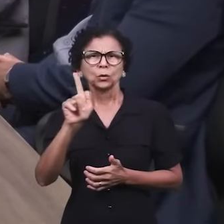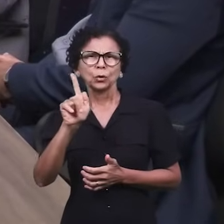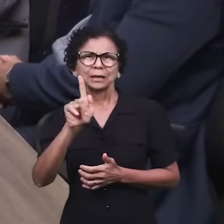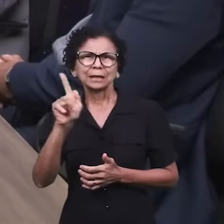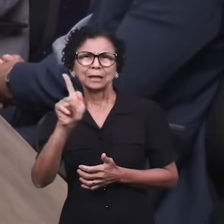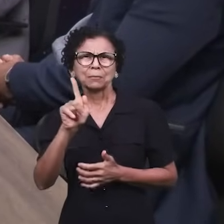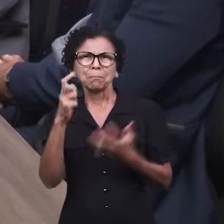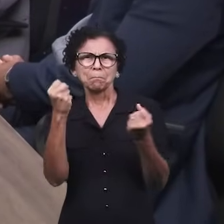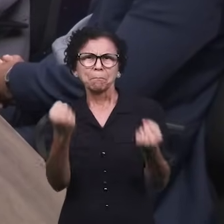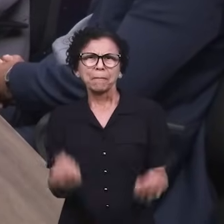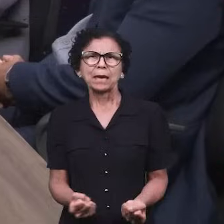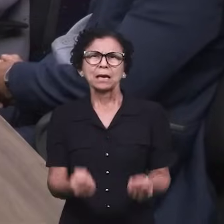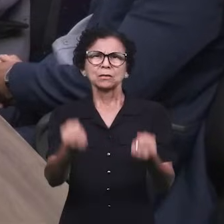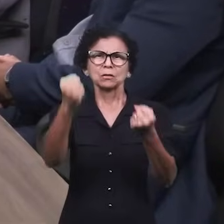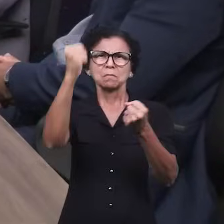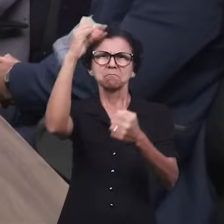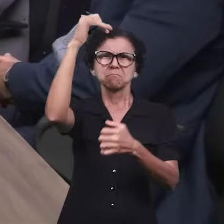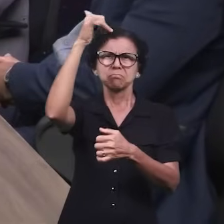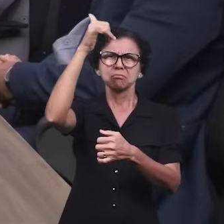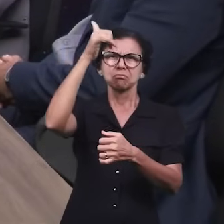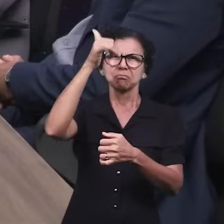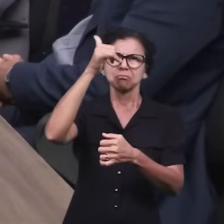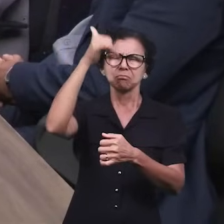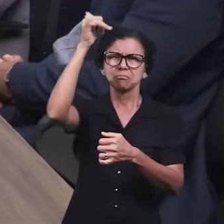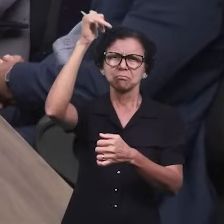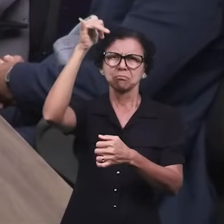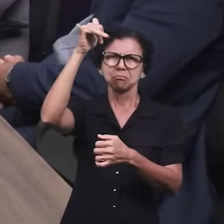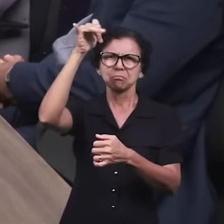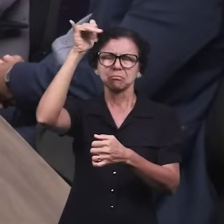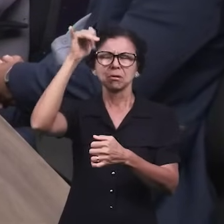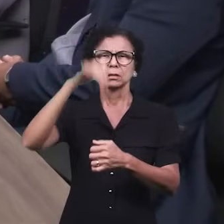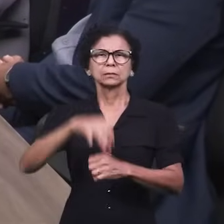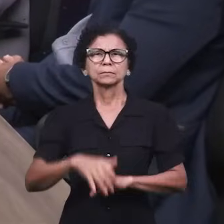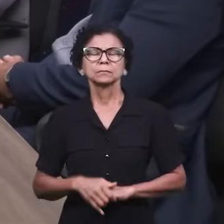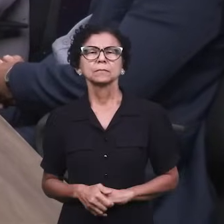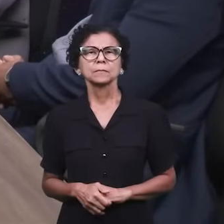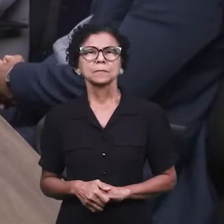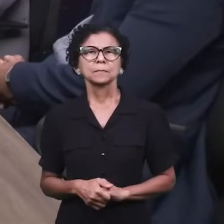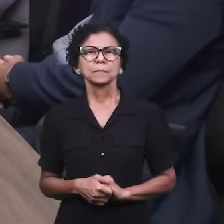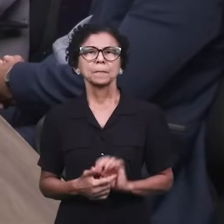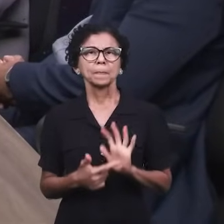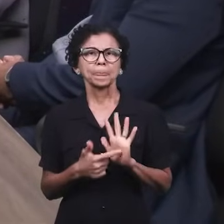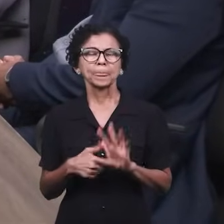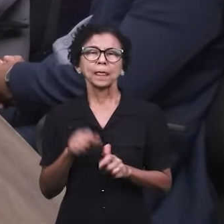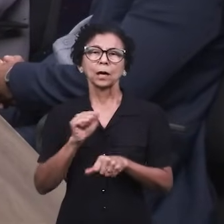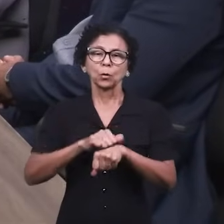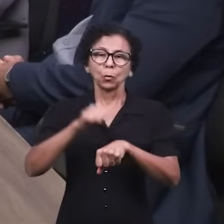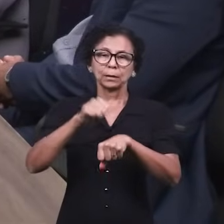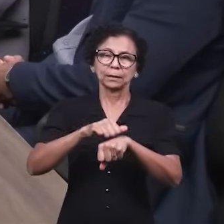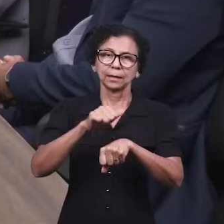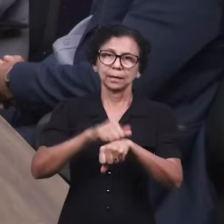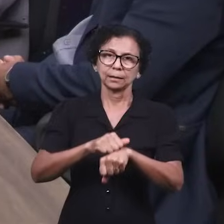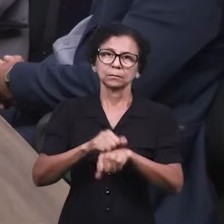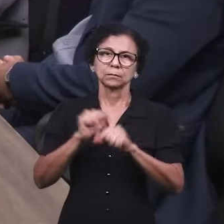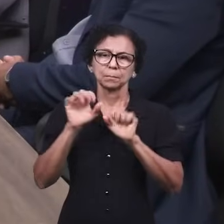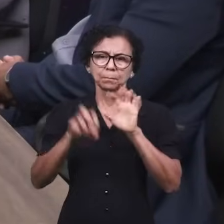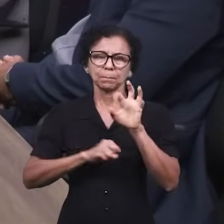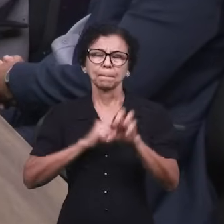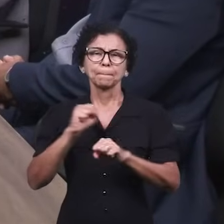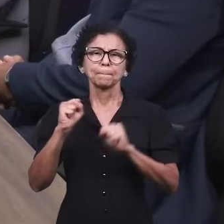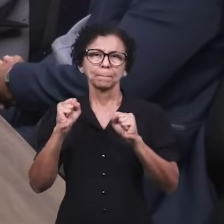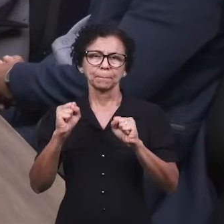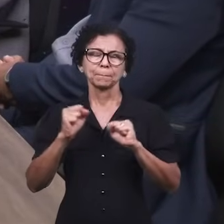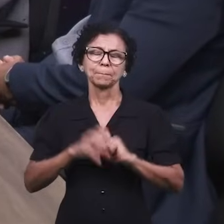de toneladas de luz, né, que cai sobre nós e tudo. Então, isso mostra que é concreto. E,